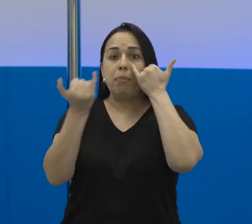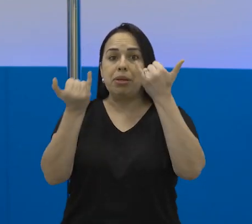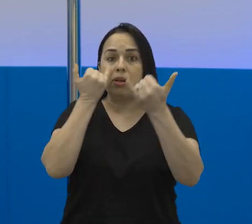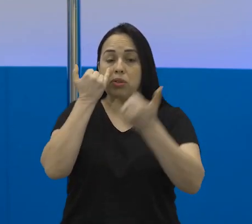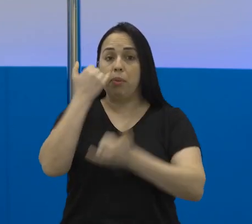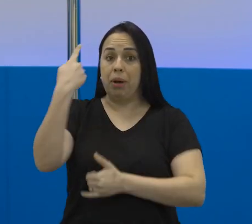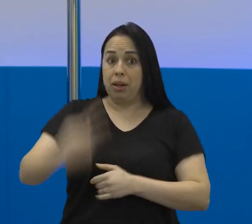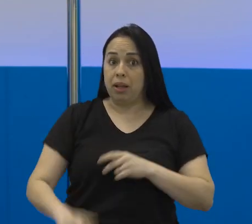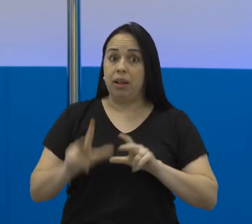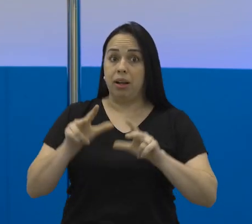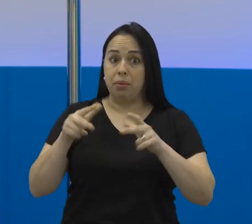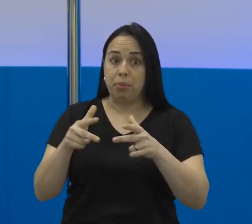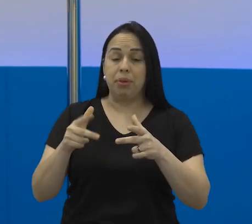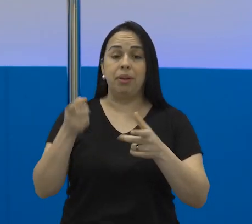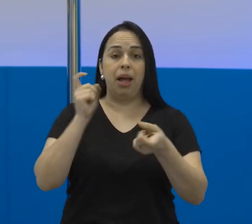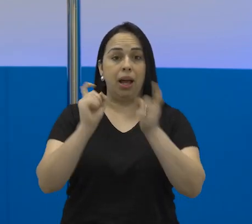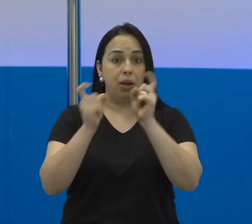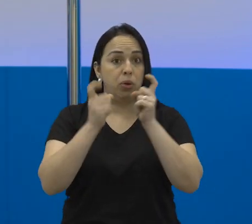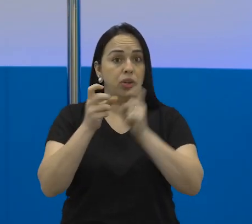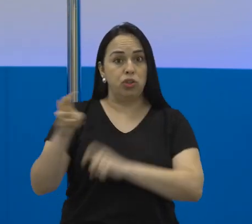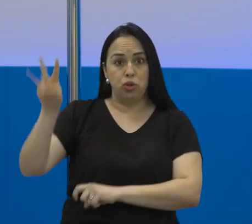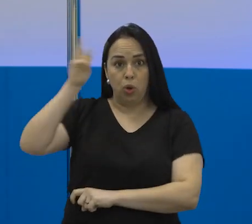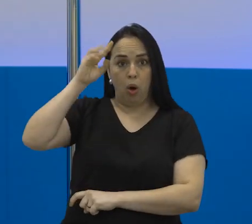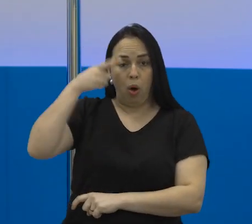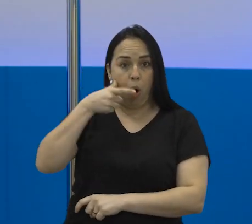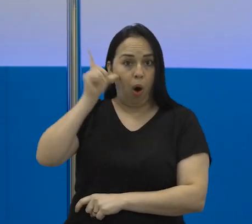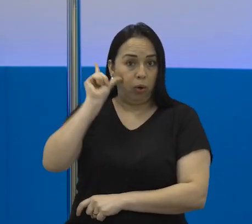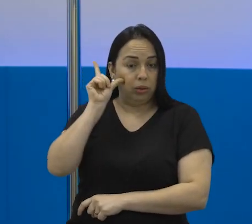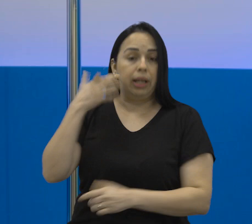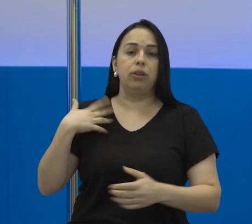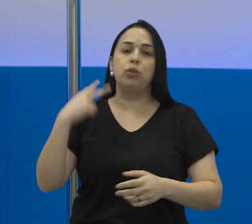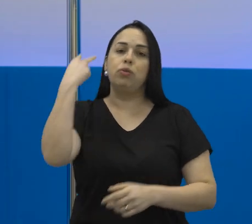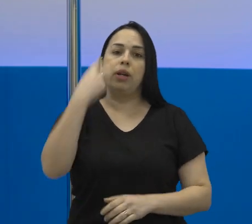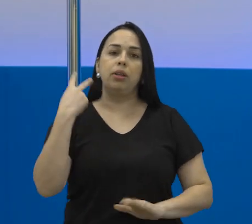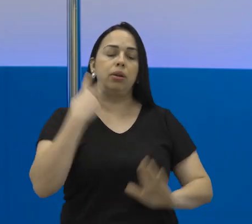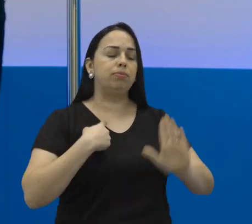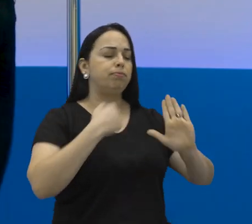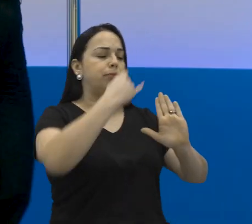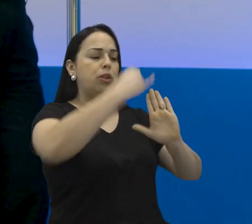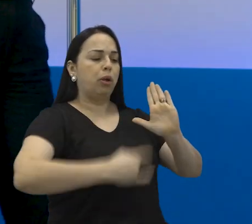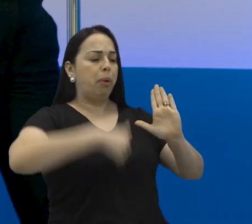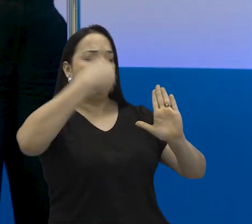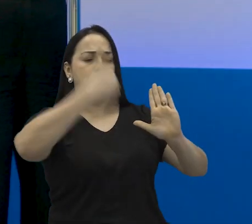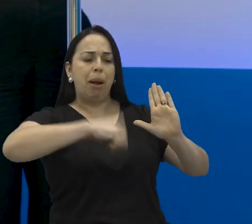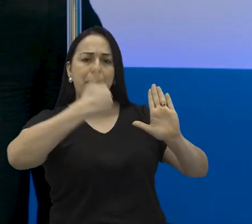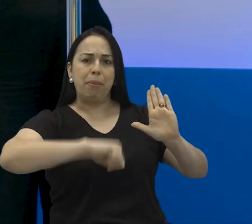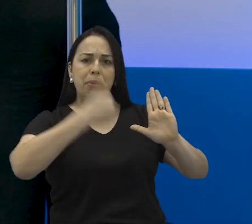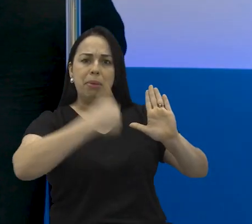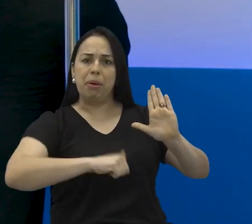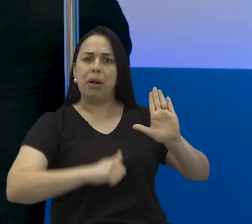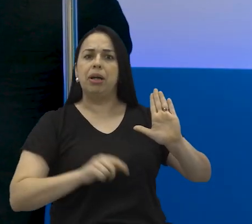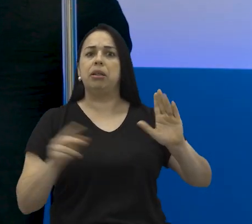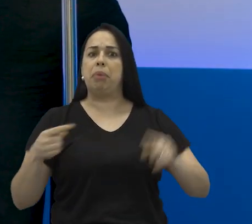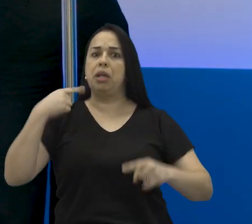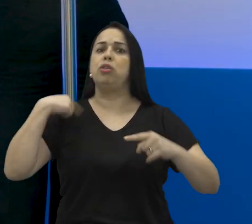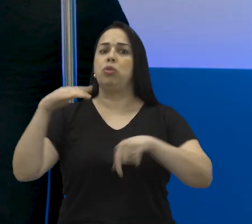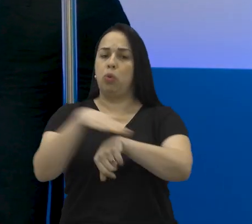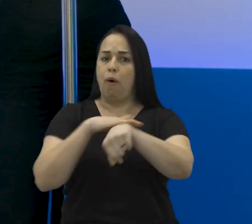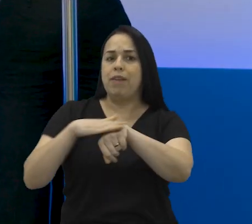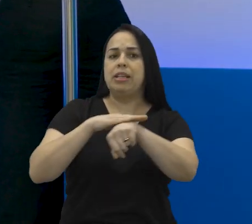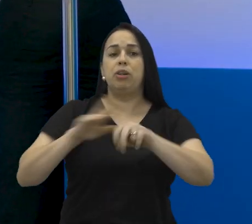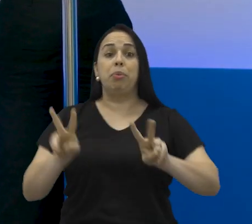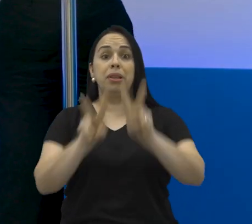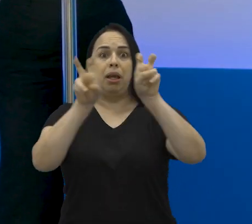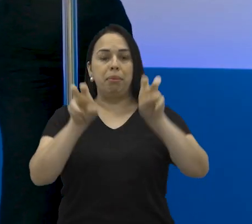essa edição com informação sobre a Câmara. Durante sessão realizada nesta terça-feira, os vereadores analisaram documentos e